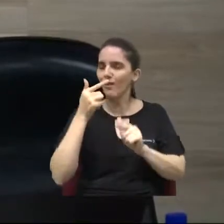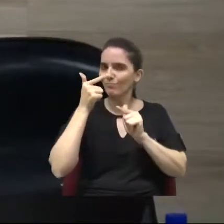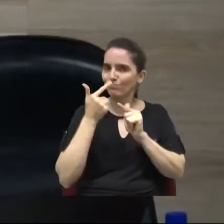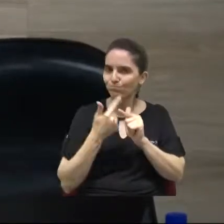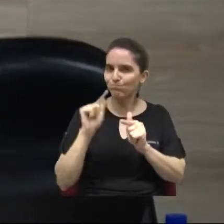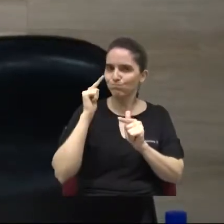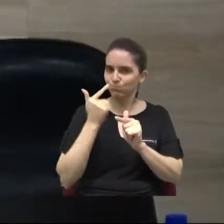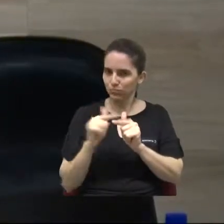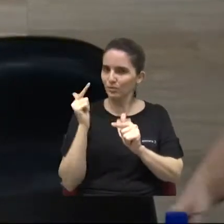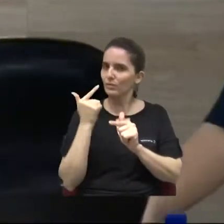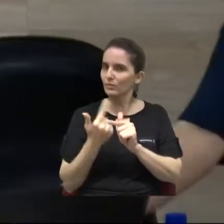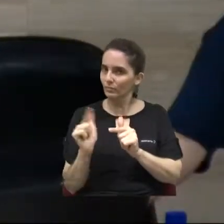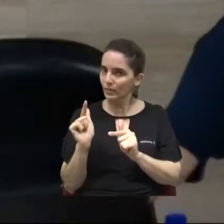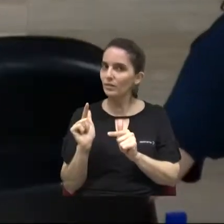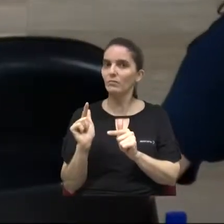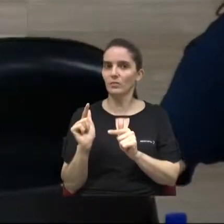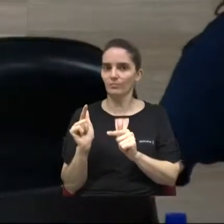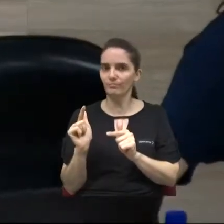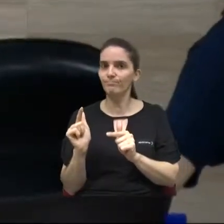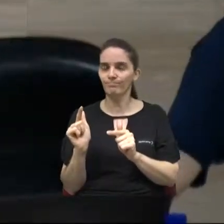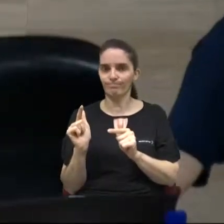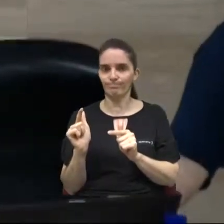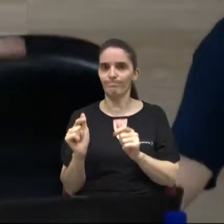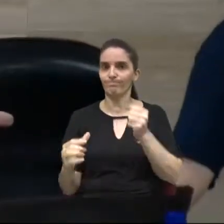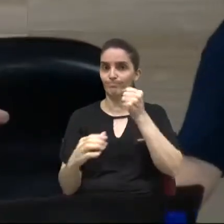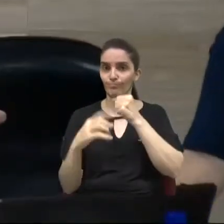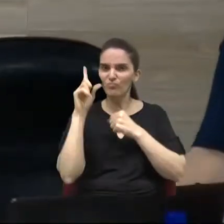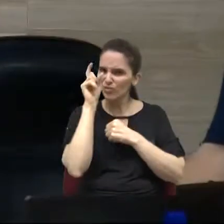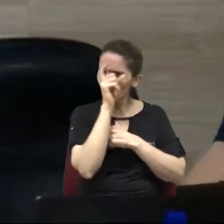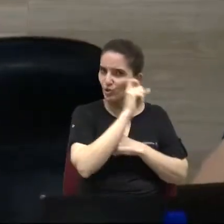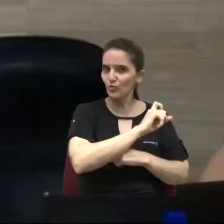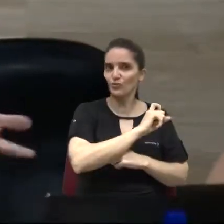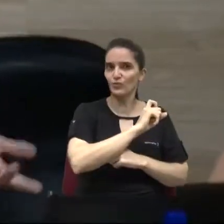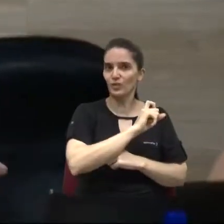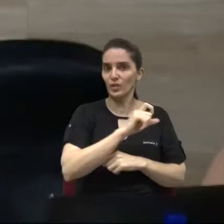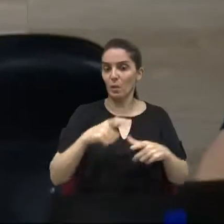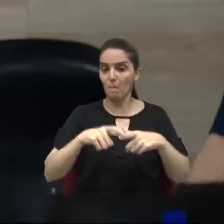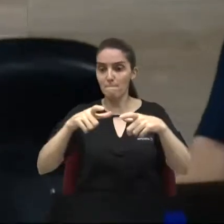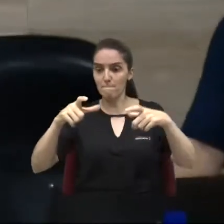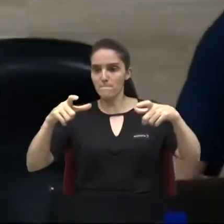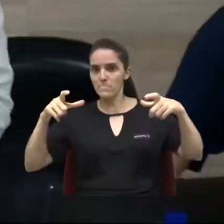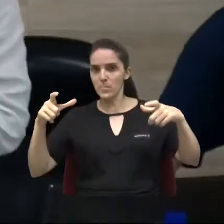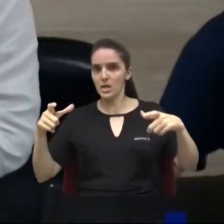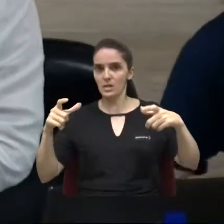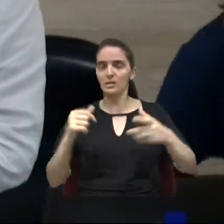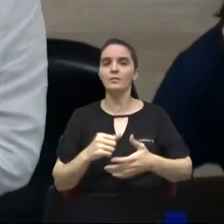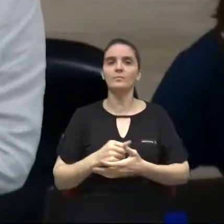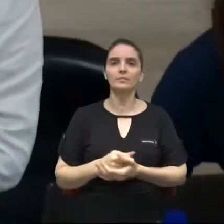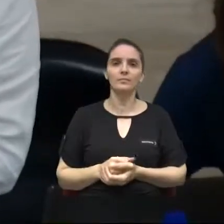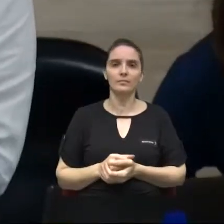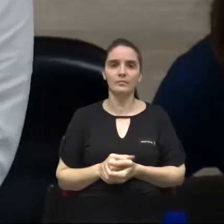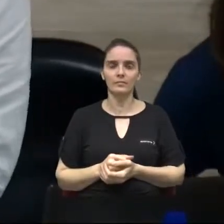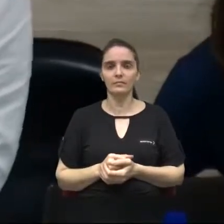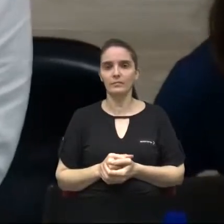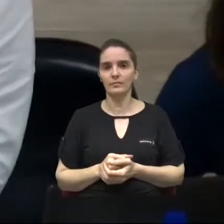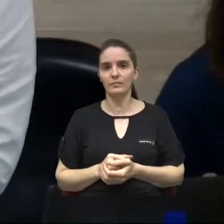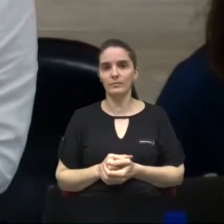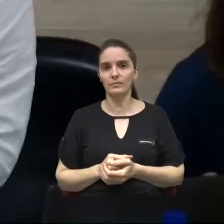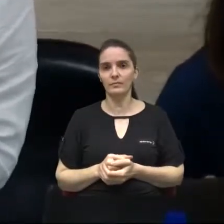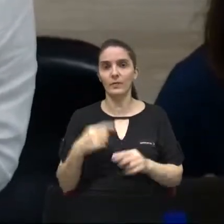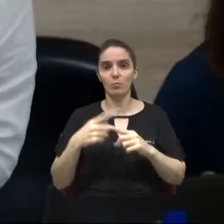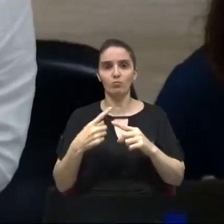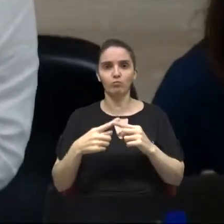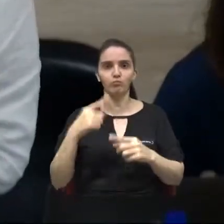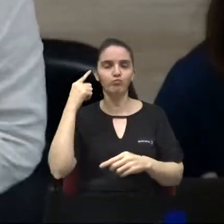e que nós temos ainda uma dificuldade muito maior, que é a